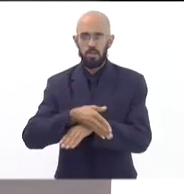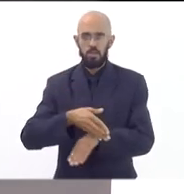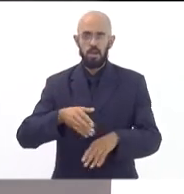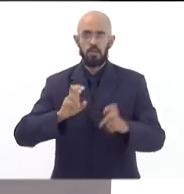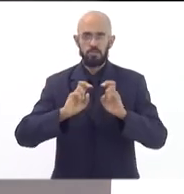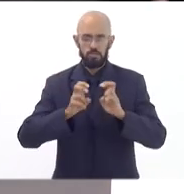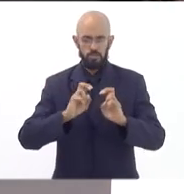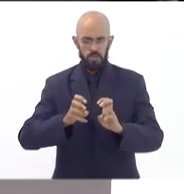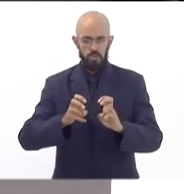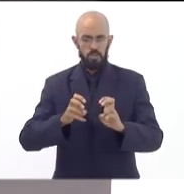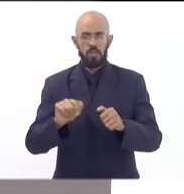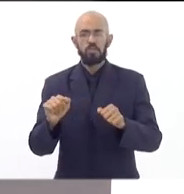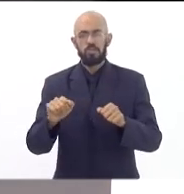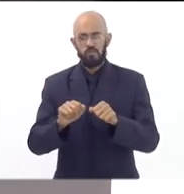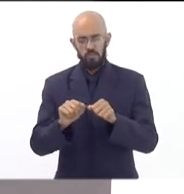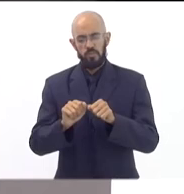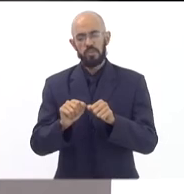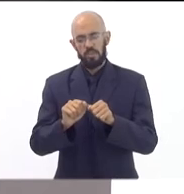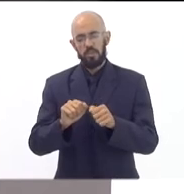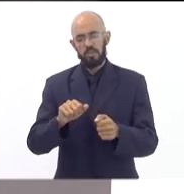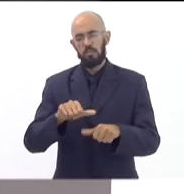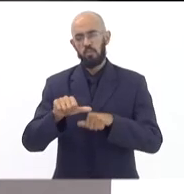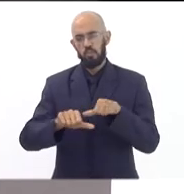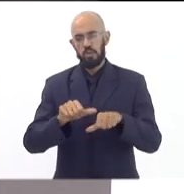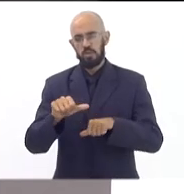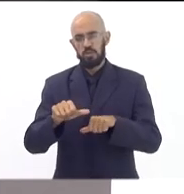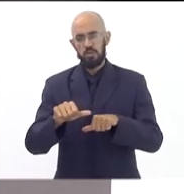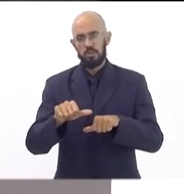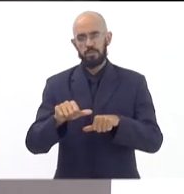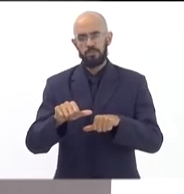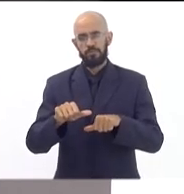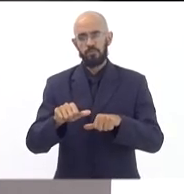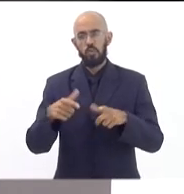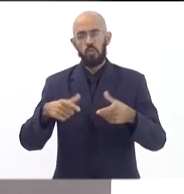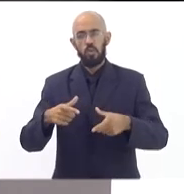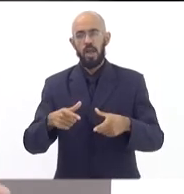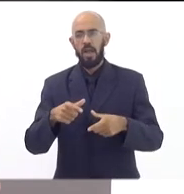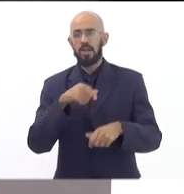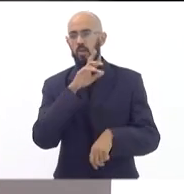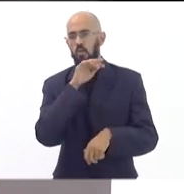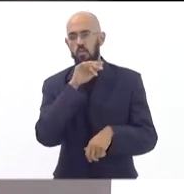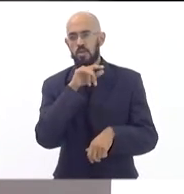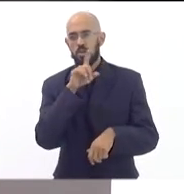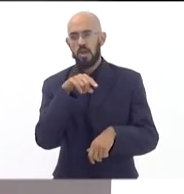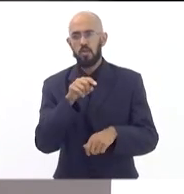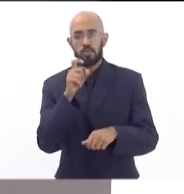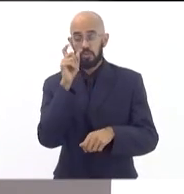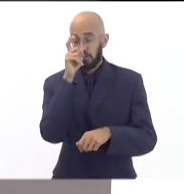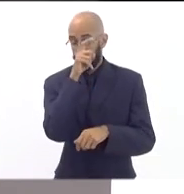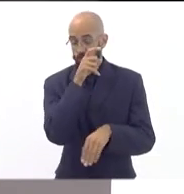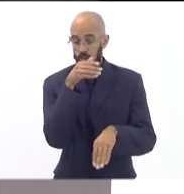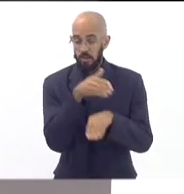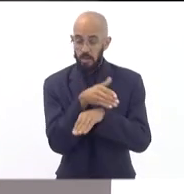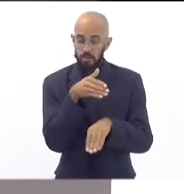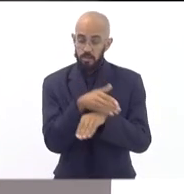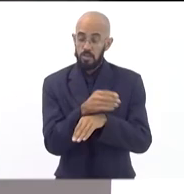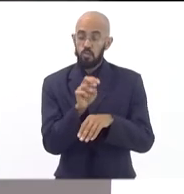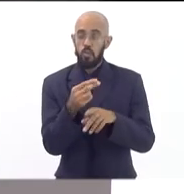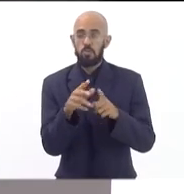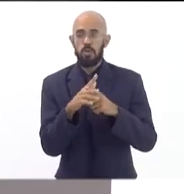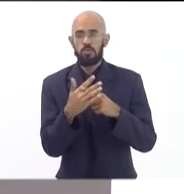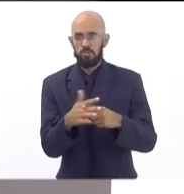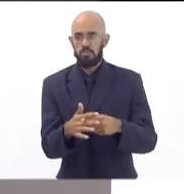então a gente vem fazendo essa organização aonde ela não é satisfatória é onde a gente tem dificuldade de acesso e até de fazer a